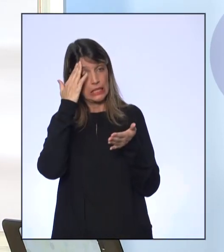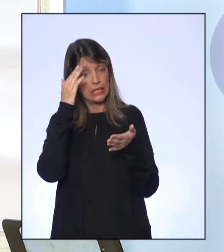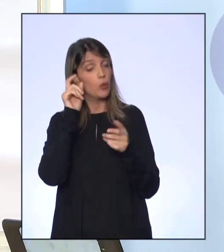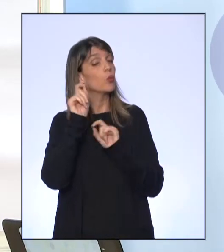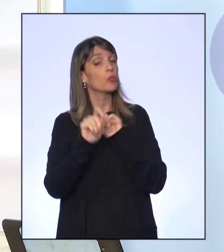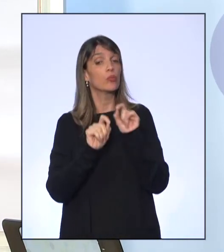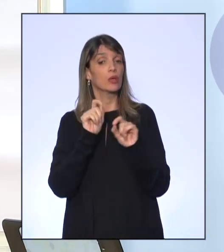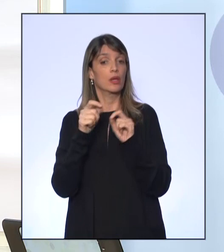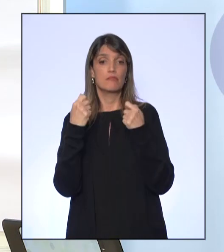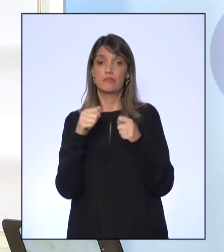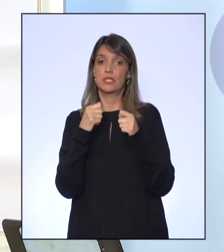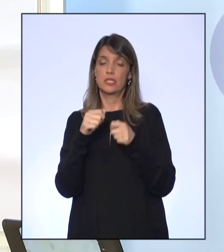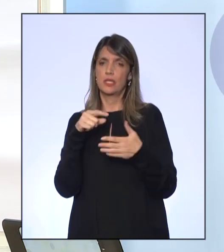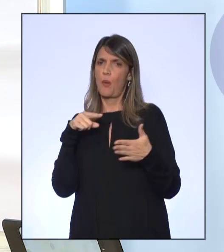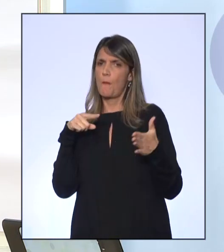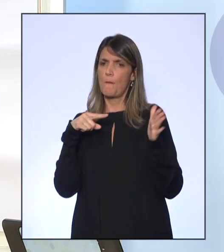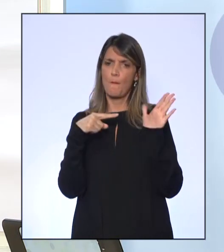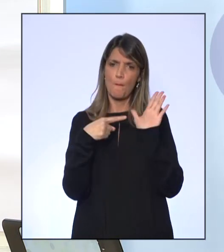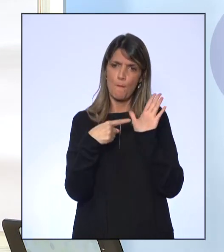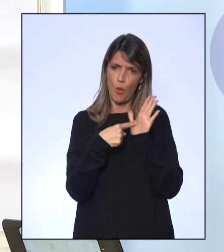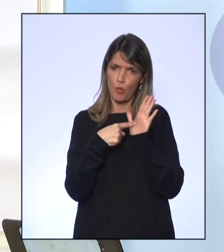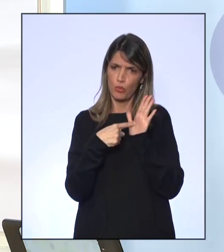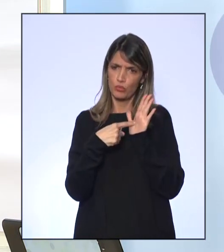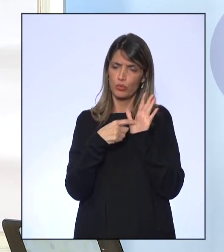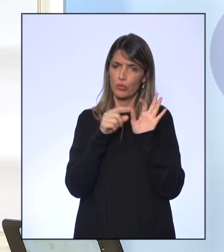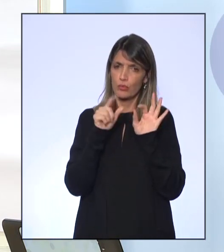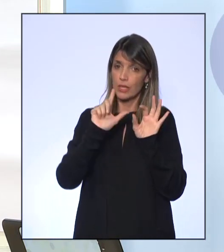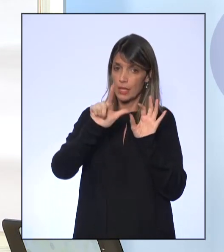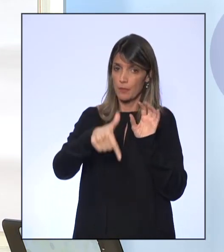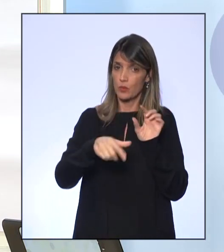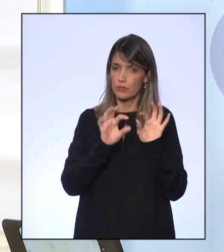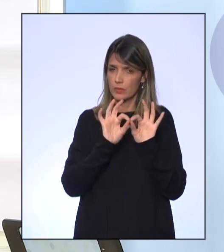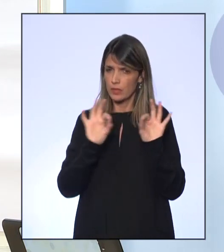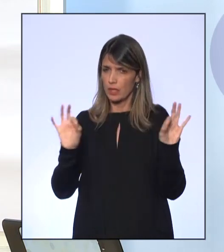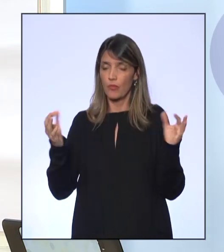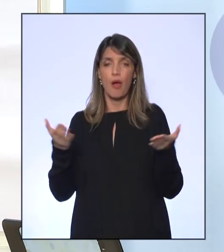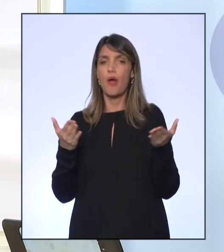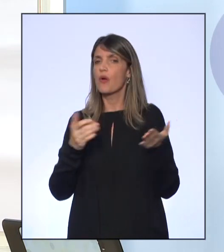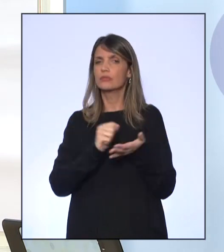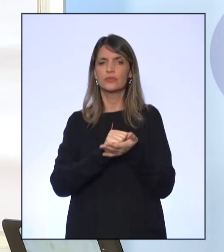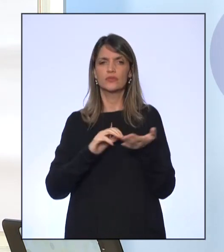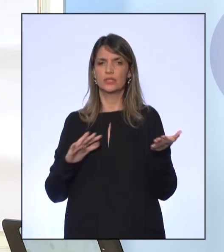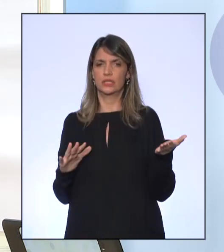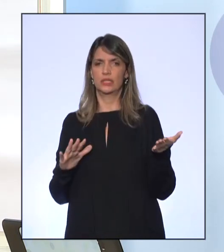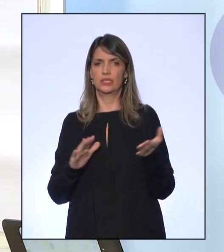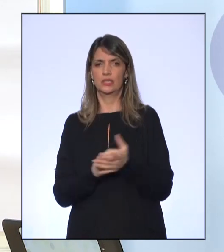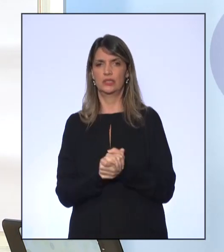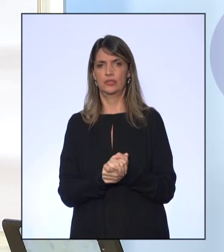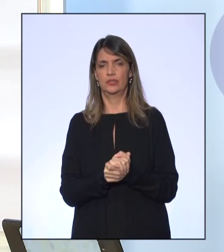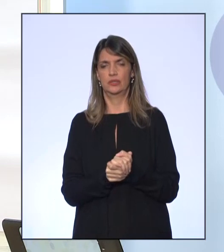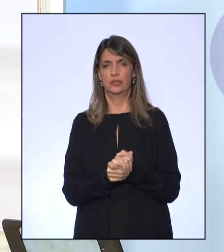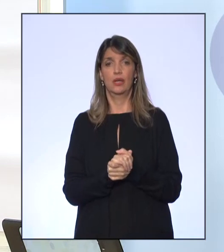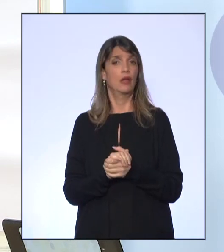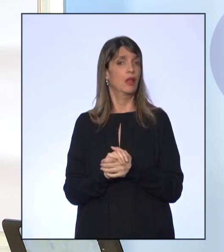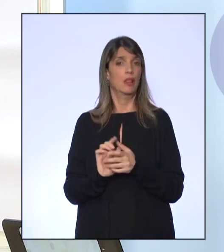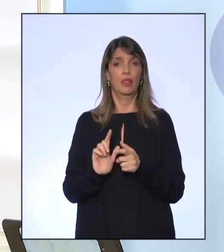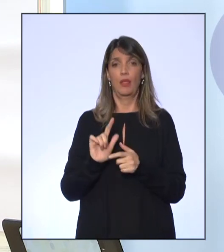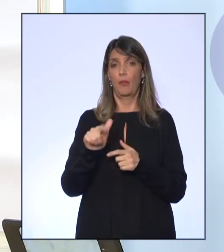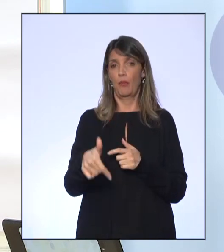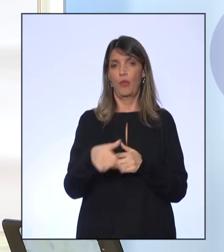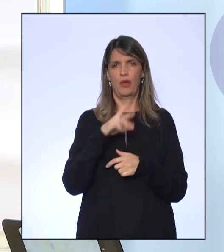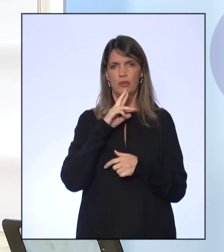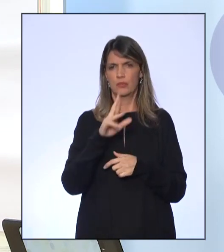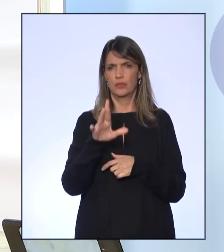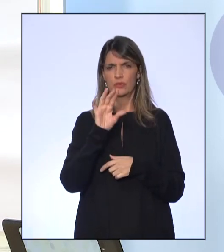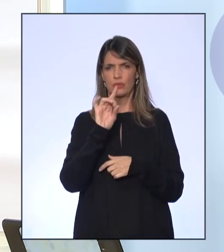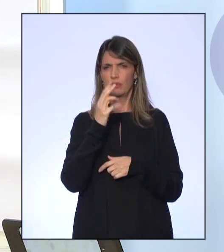eu preciso de um ponto para ele estar alinhado, tá? Vou passar um exercício para vocês, vou só, depois da resposta, vou